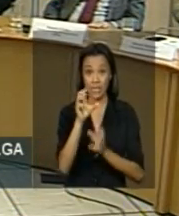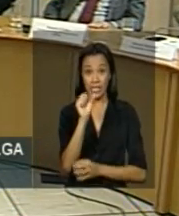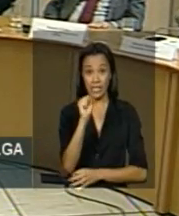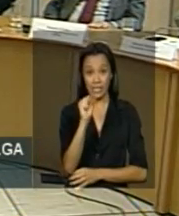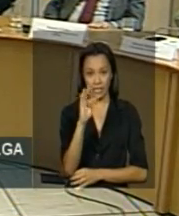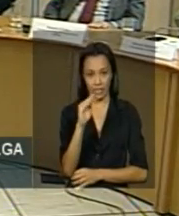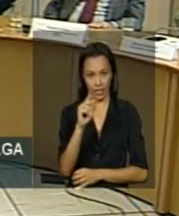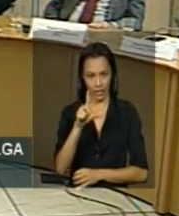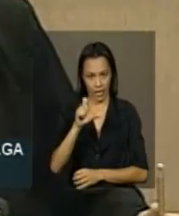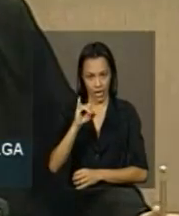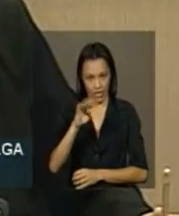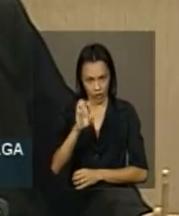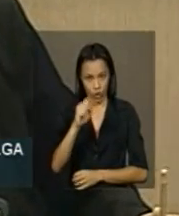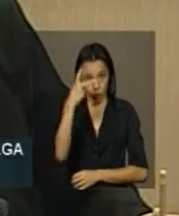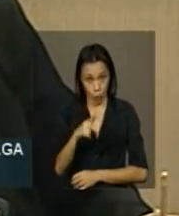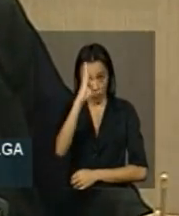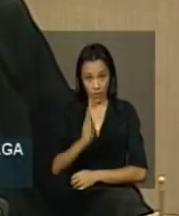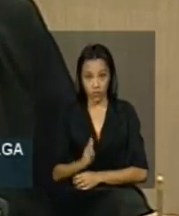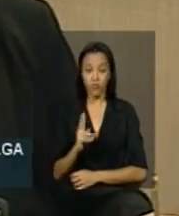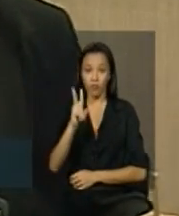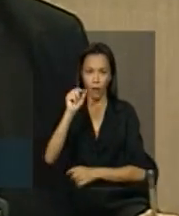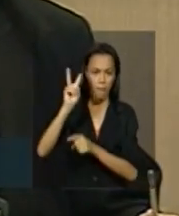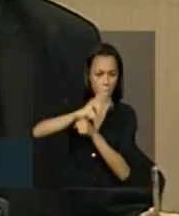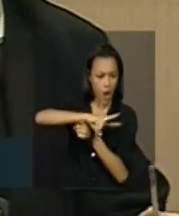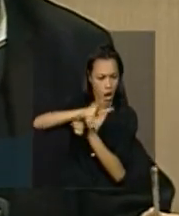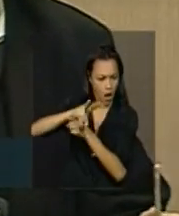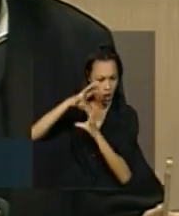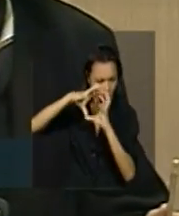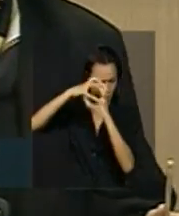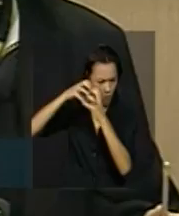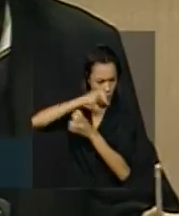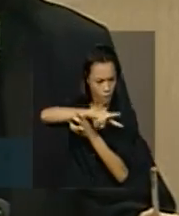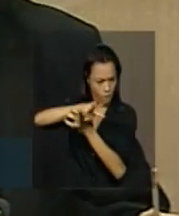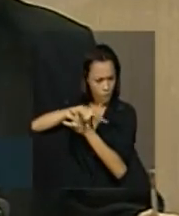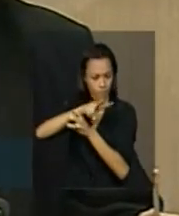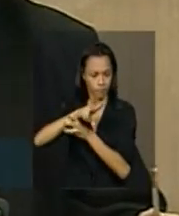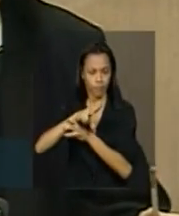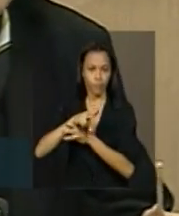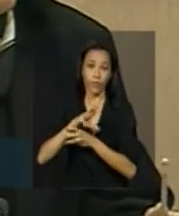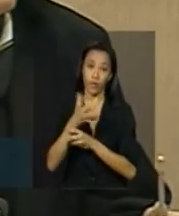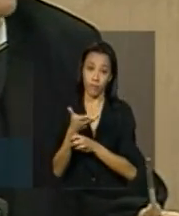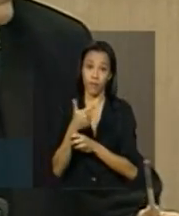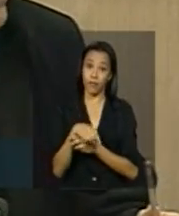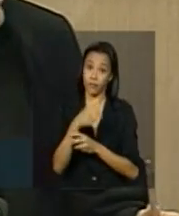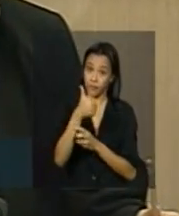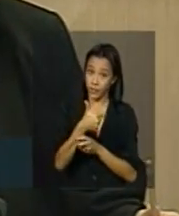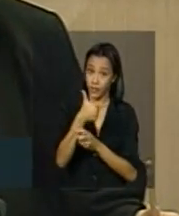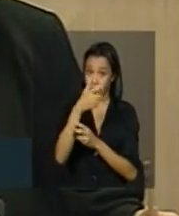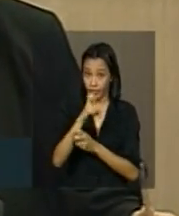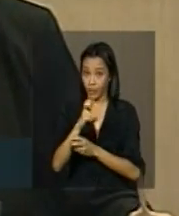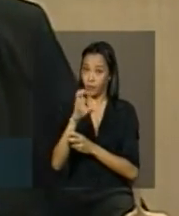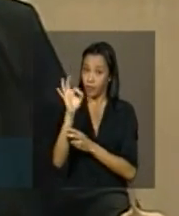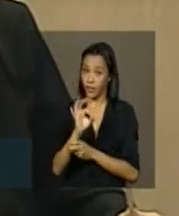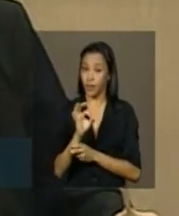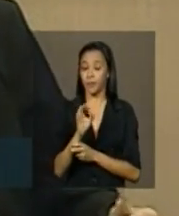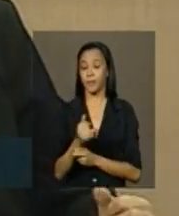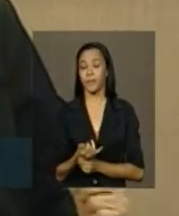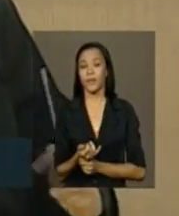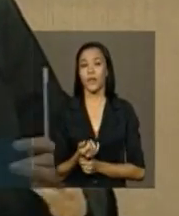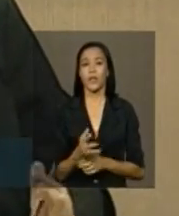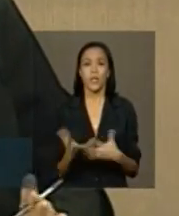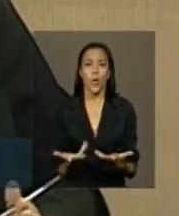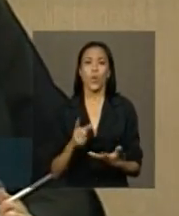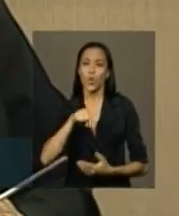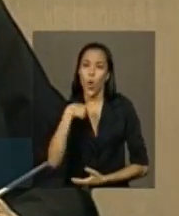até ao final do ano para fazer romper esse limite do 25 ha vamos fazero uma linguagem mais informal tá então